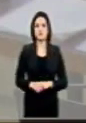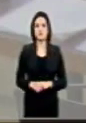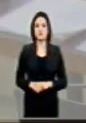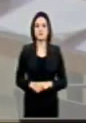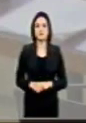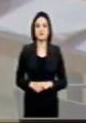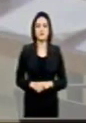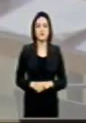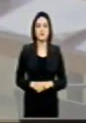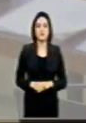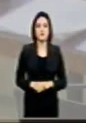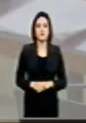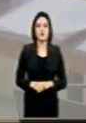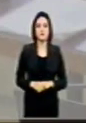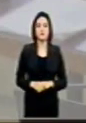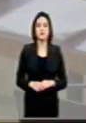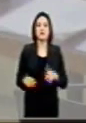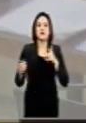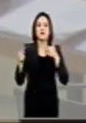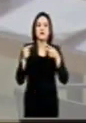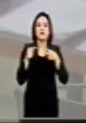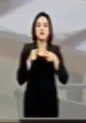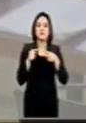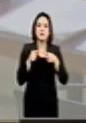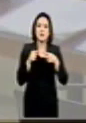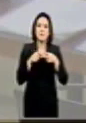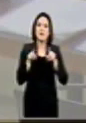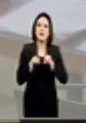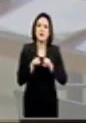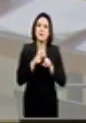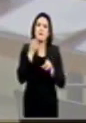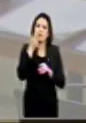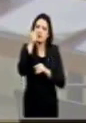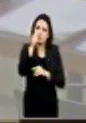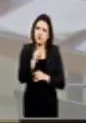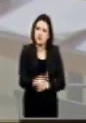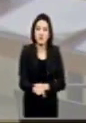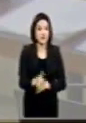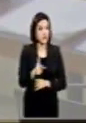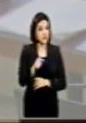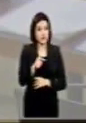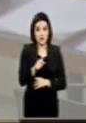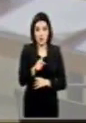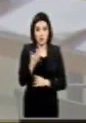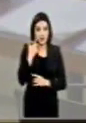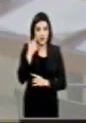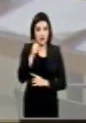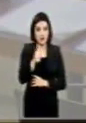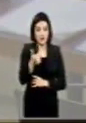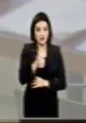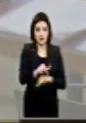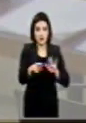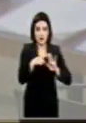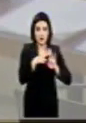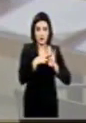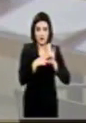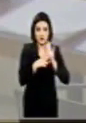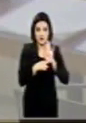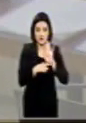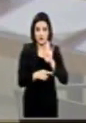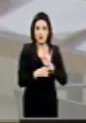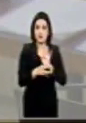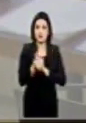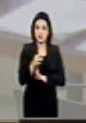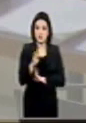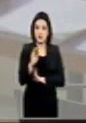adentrar neste primeiro segmento, reitero que não se está aqui a avaliar a regularidade do ato por questões